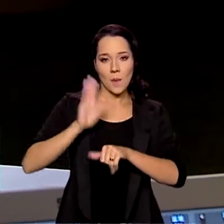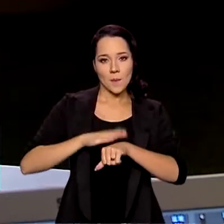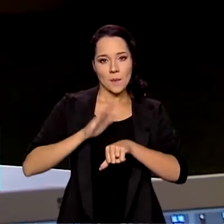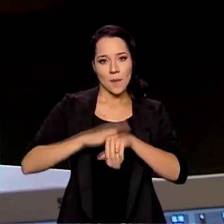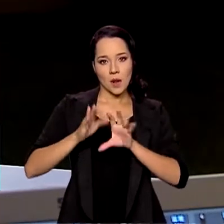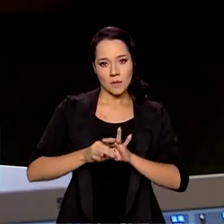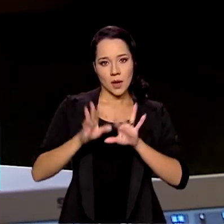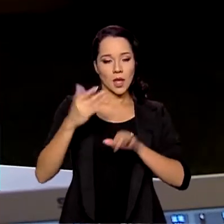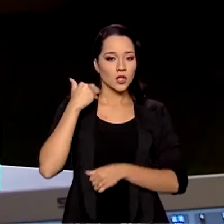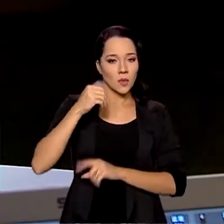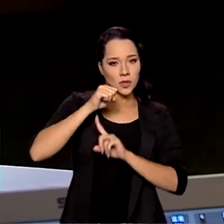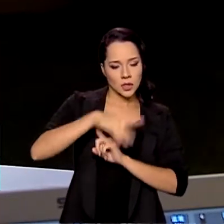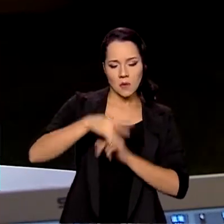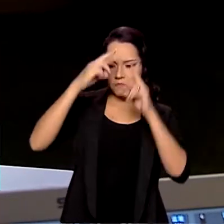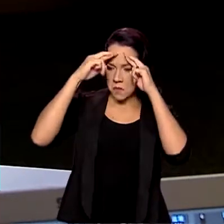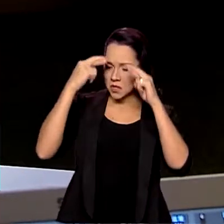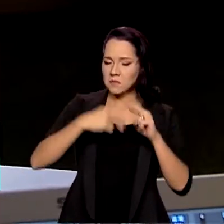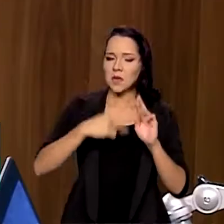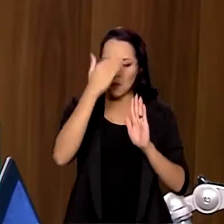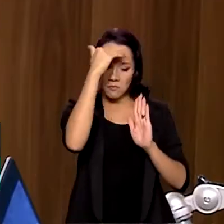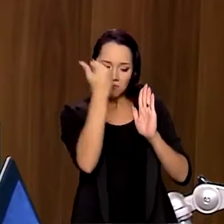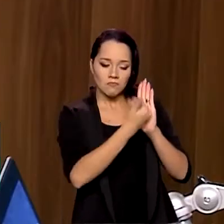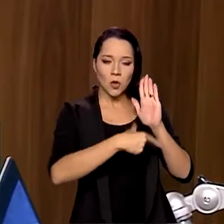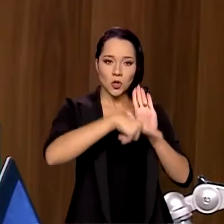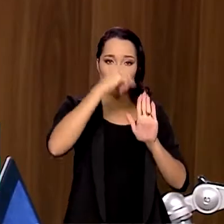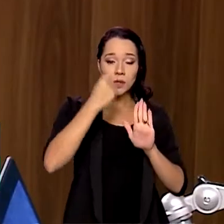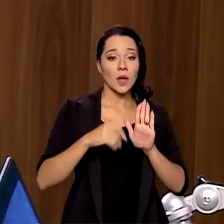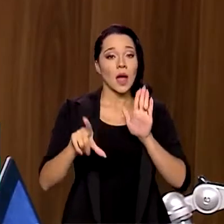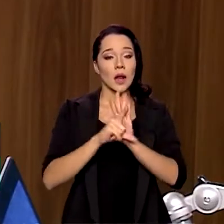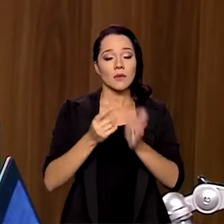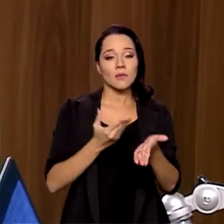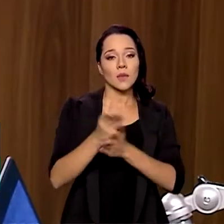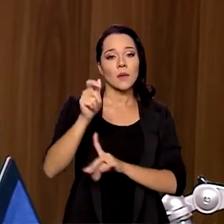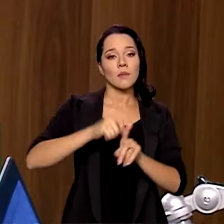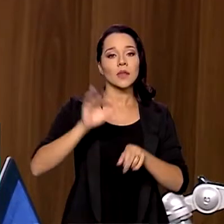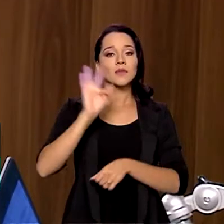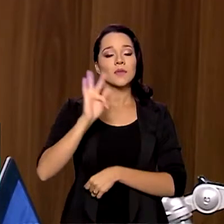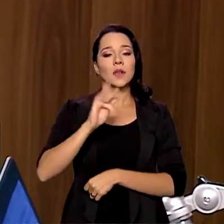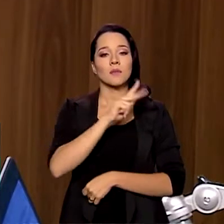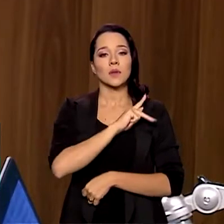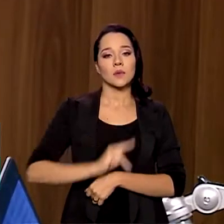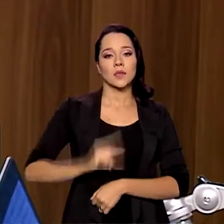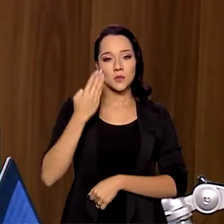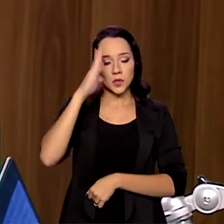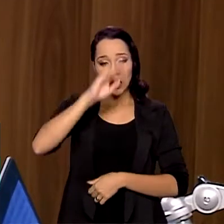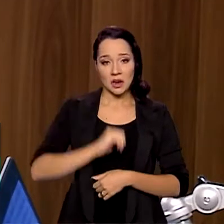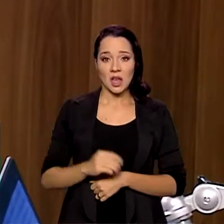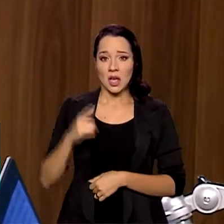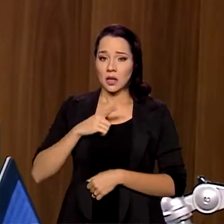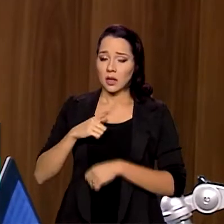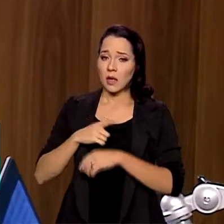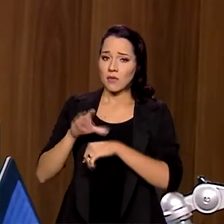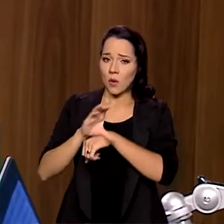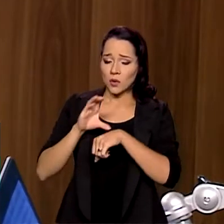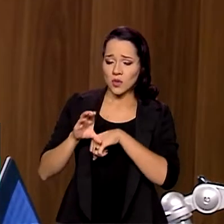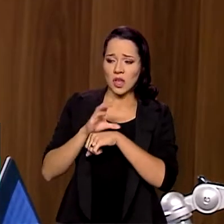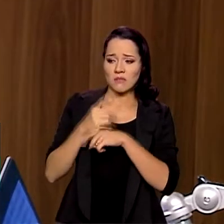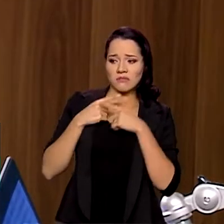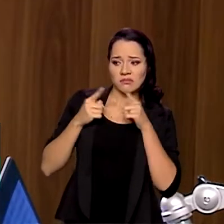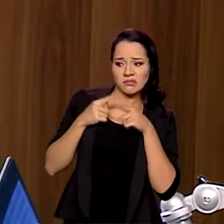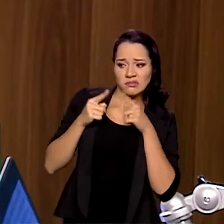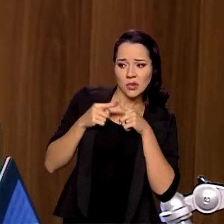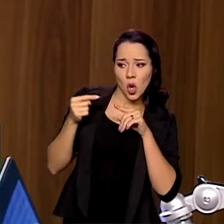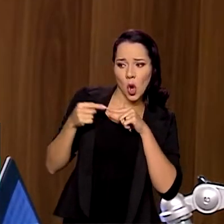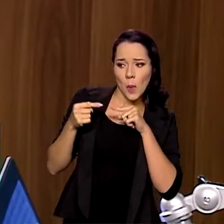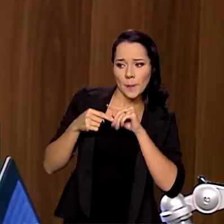da instituição respeita a Constituição. A lei foi sancionada em fevereiro pelo presidente Jair Bolsonaro e teve a constitucionalidade questionada